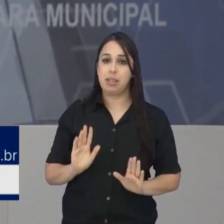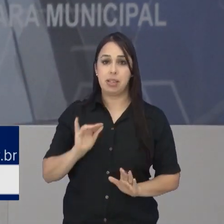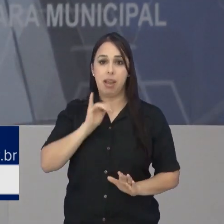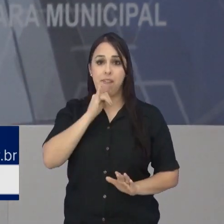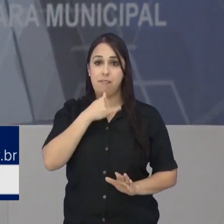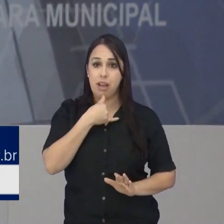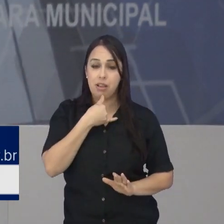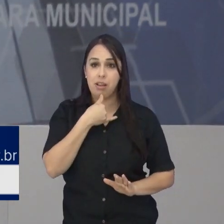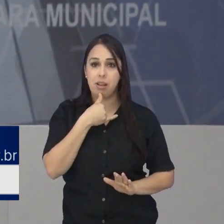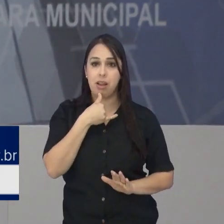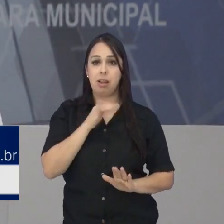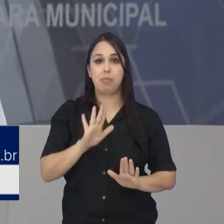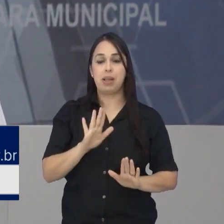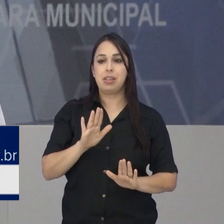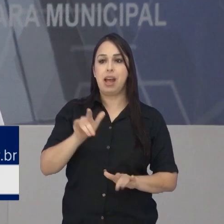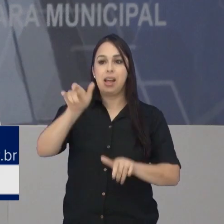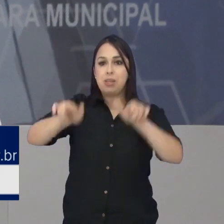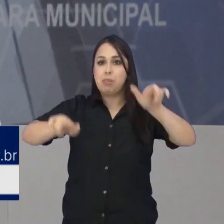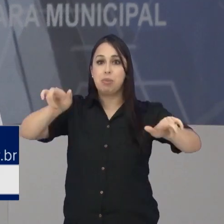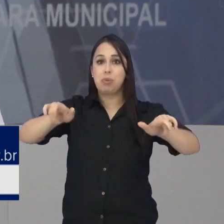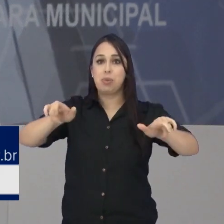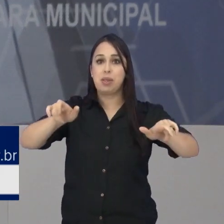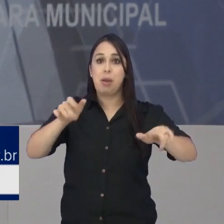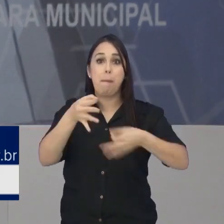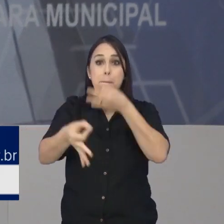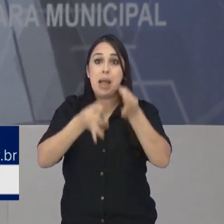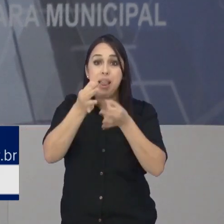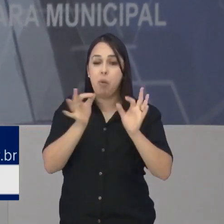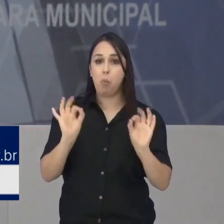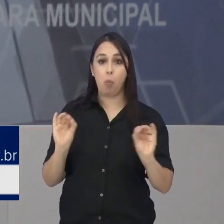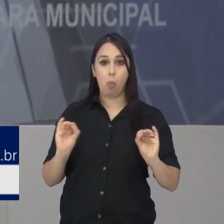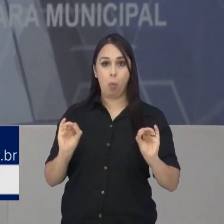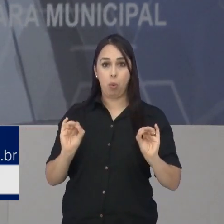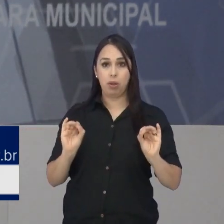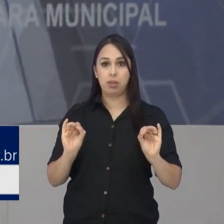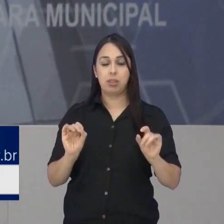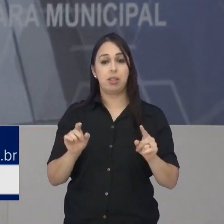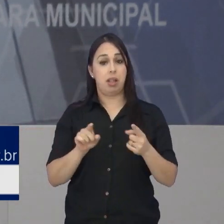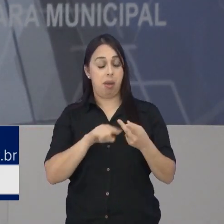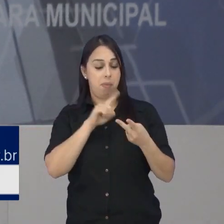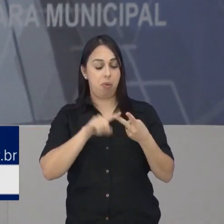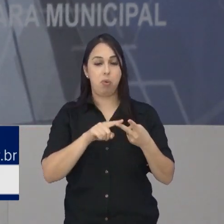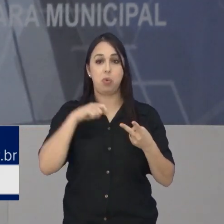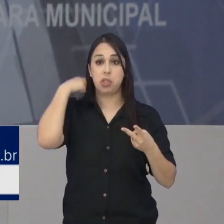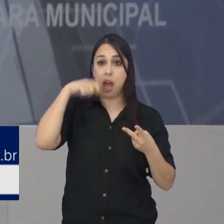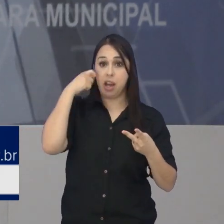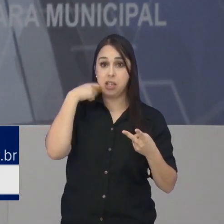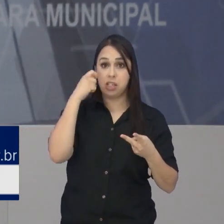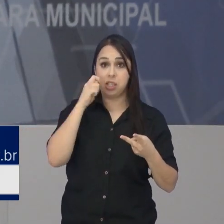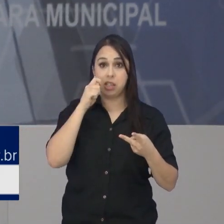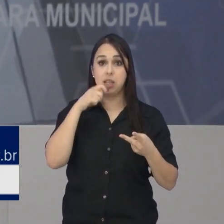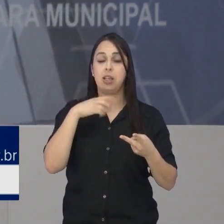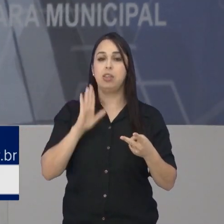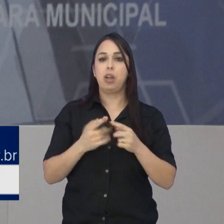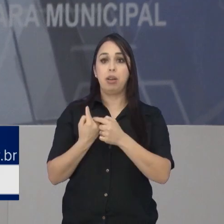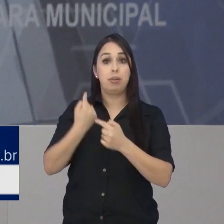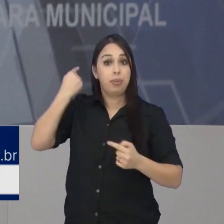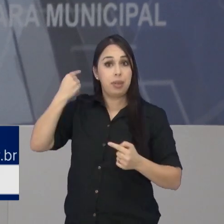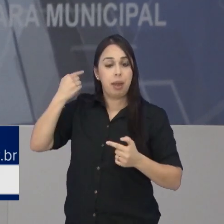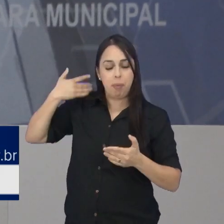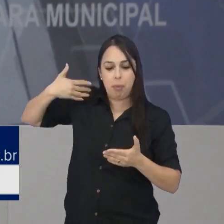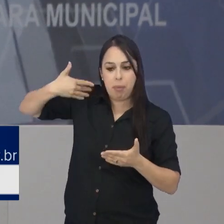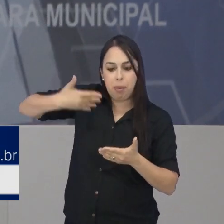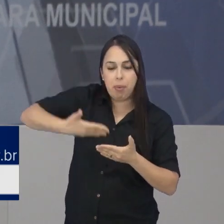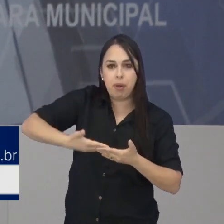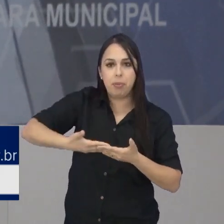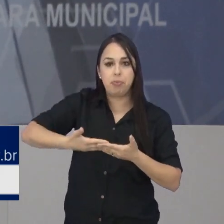a participação popular, sem a participação dos artistas, já há um tempo, infelizmente,